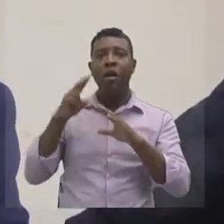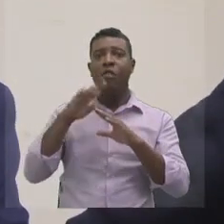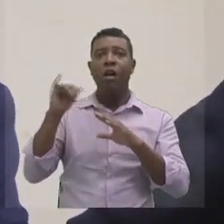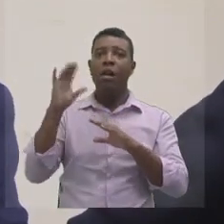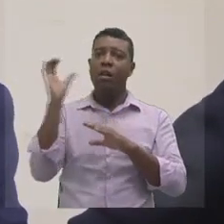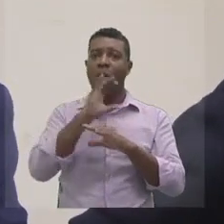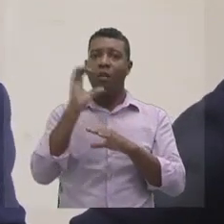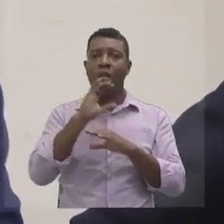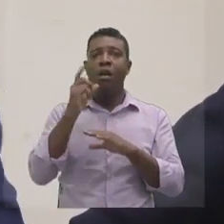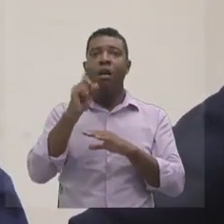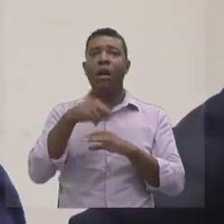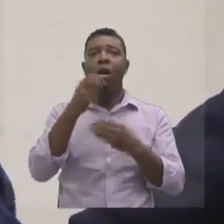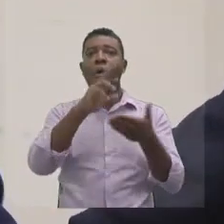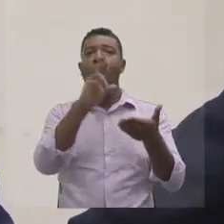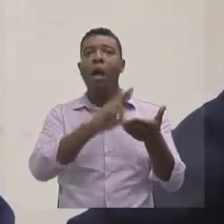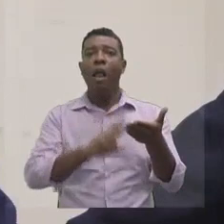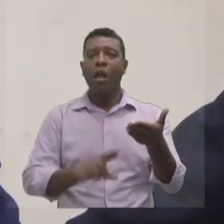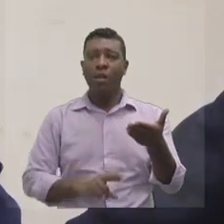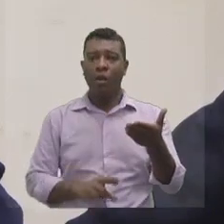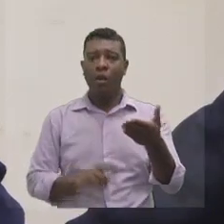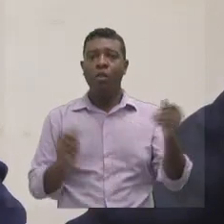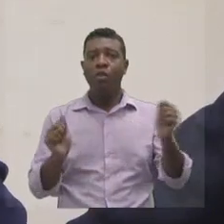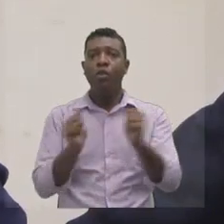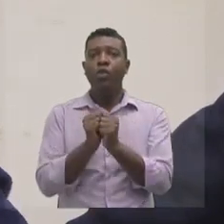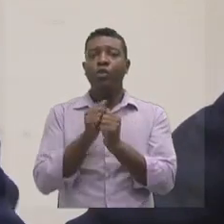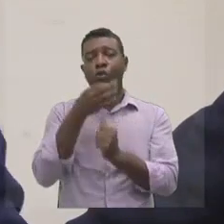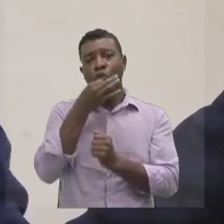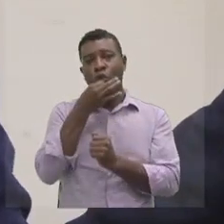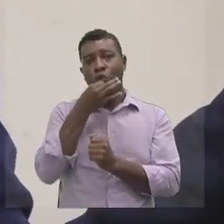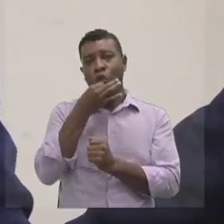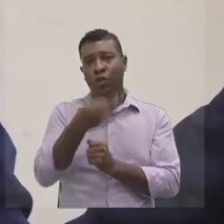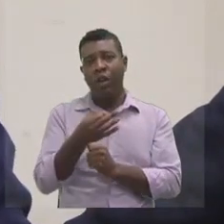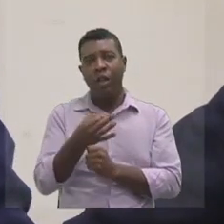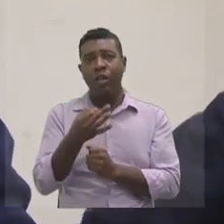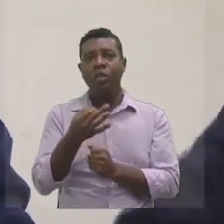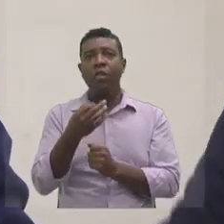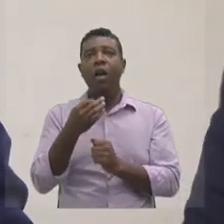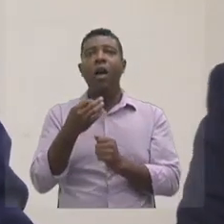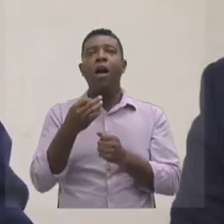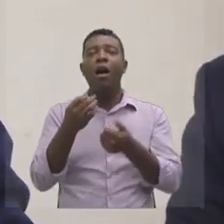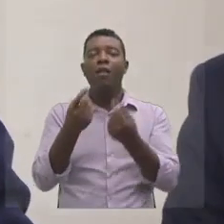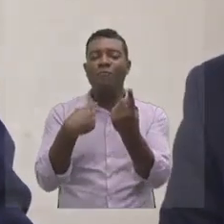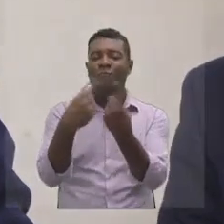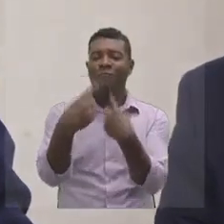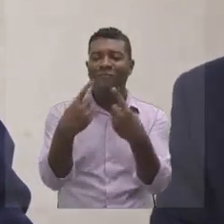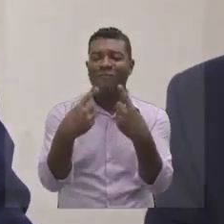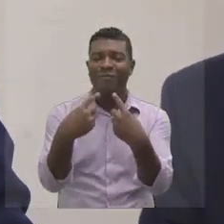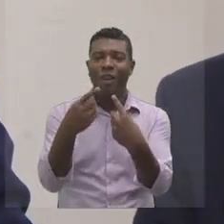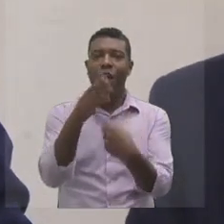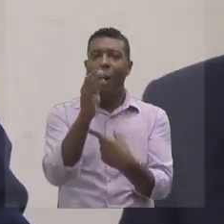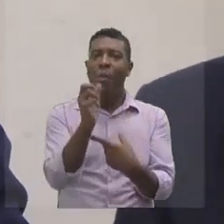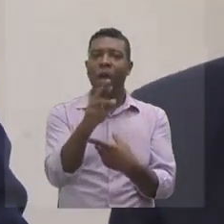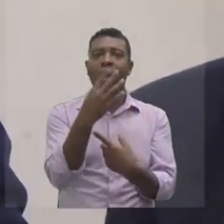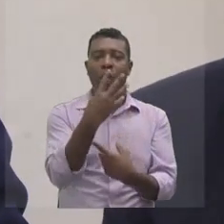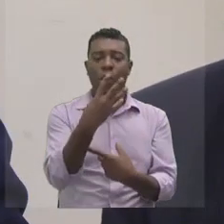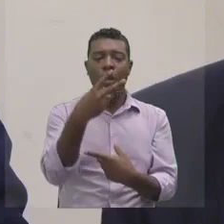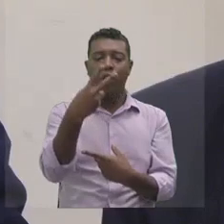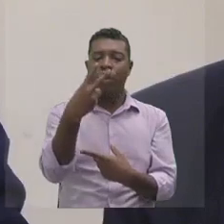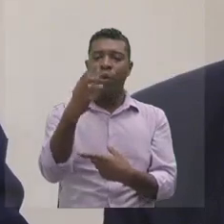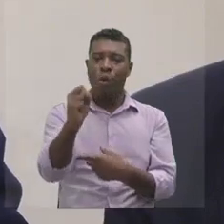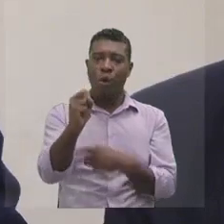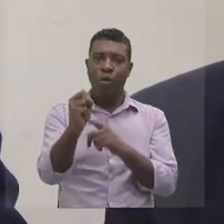justificativas da realização dessa obra da 428 a gente precisa ter as informações